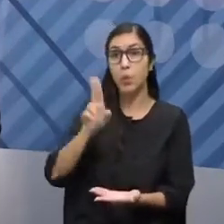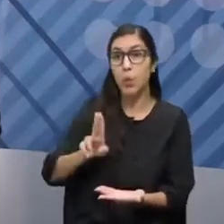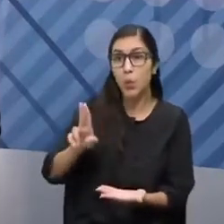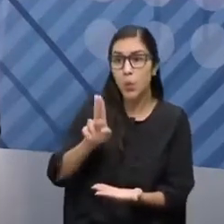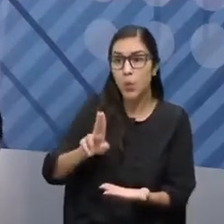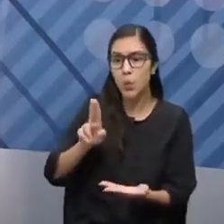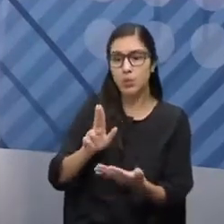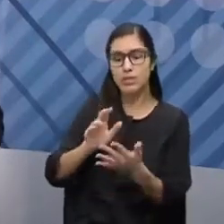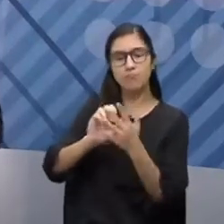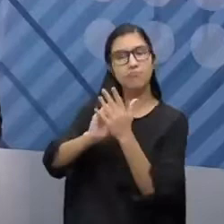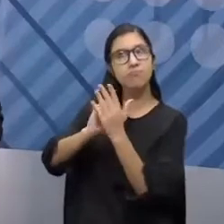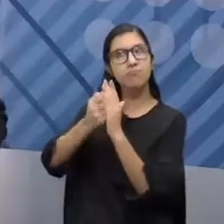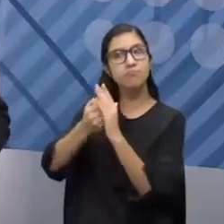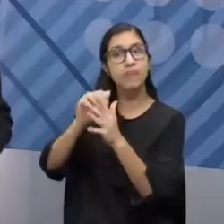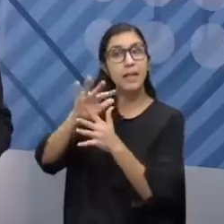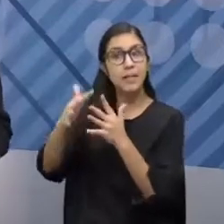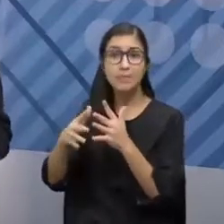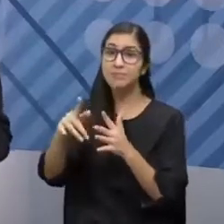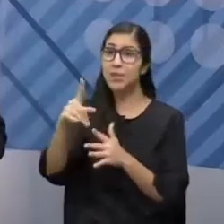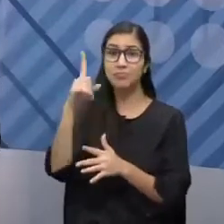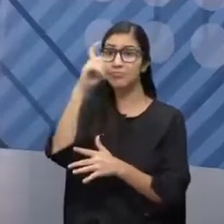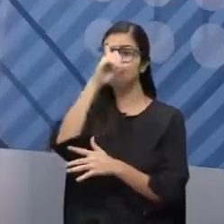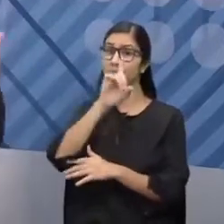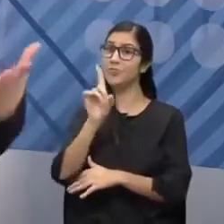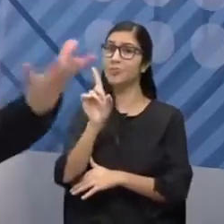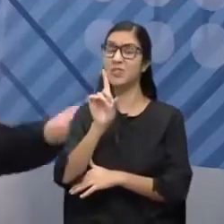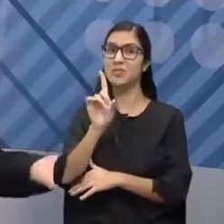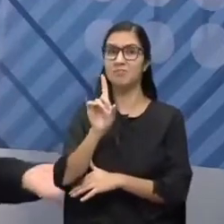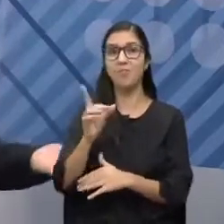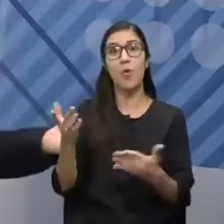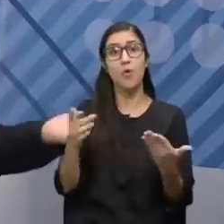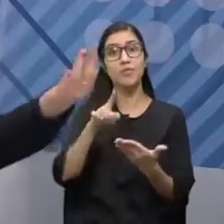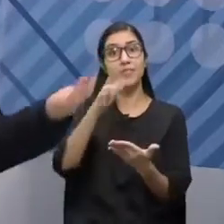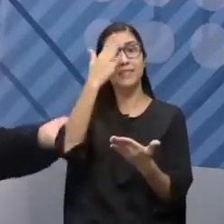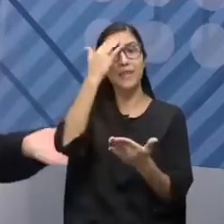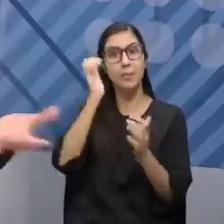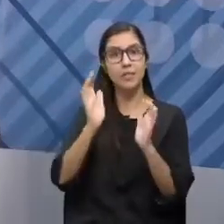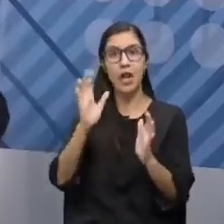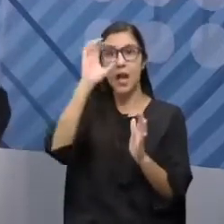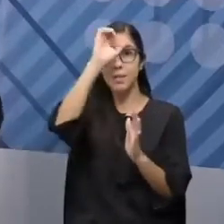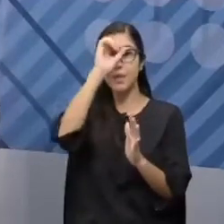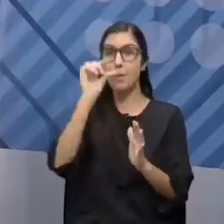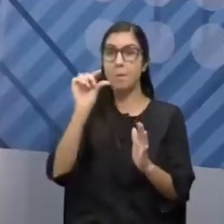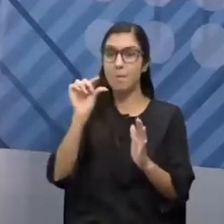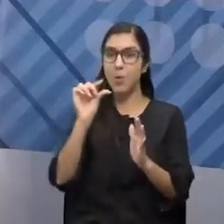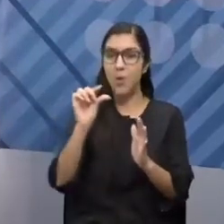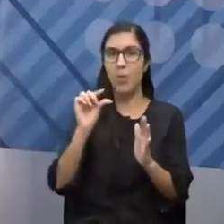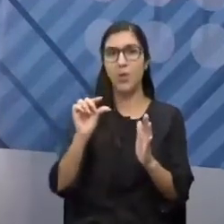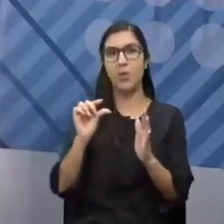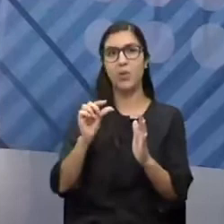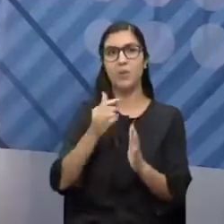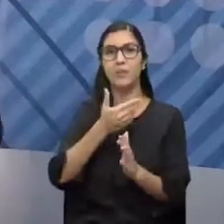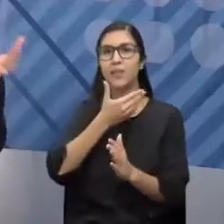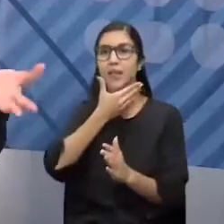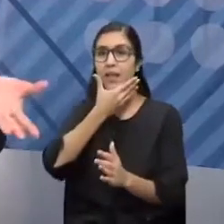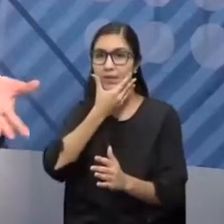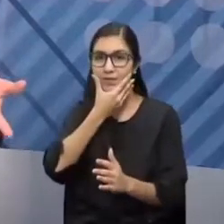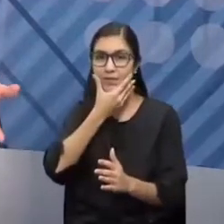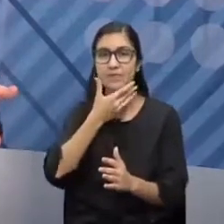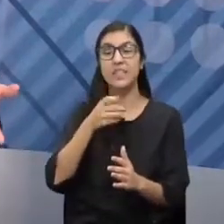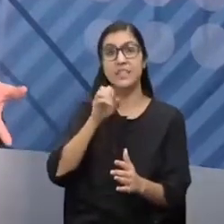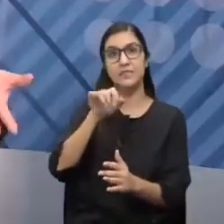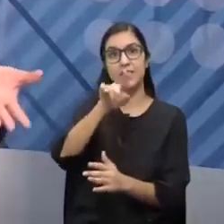utiliza Libras tátil, vocês não terão dificuldade, né? Hoje vocês já sabem, agora aprenderam um pouco do Tadoma, né? Se encontrarem a